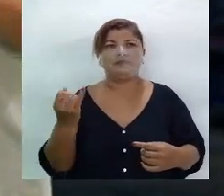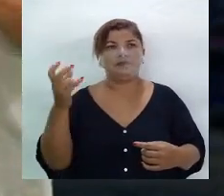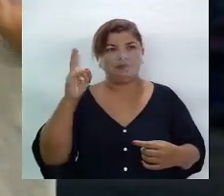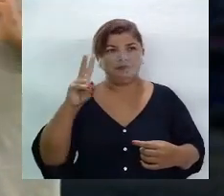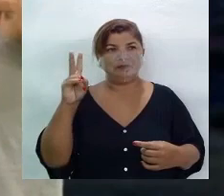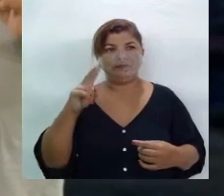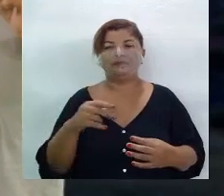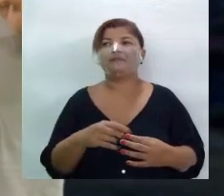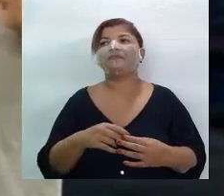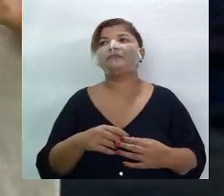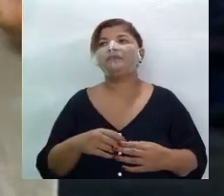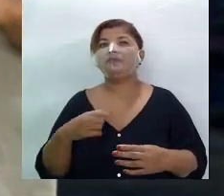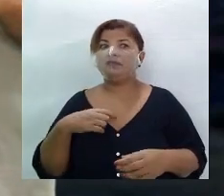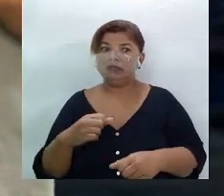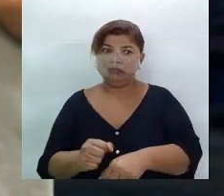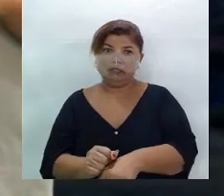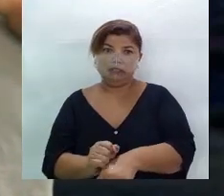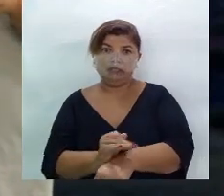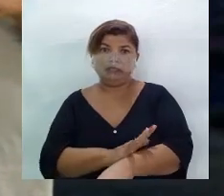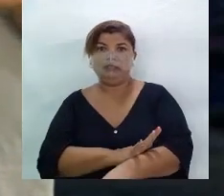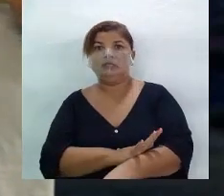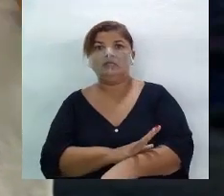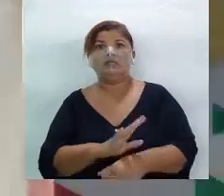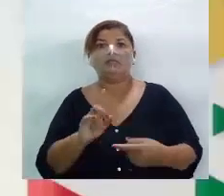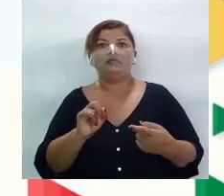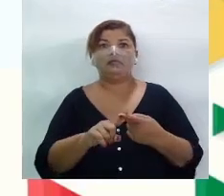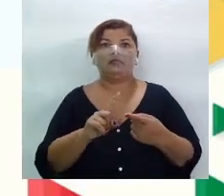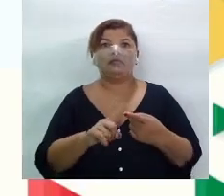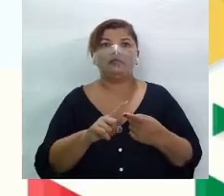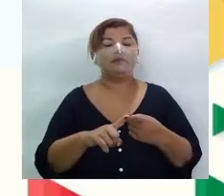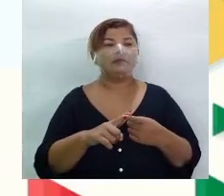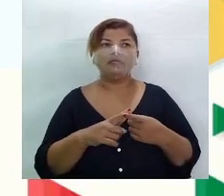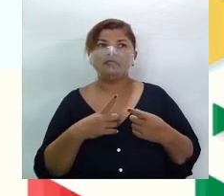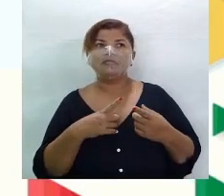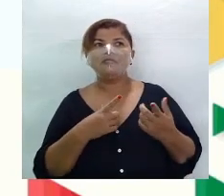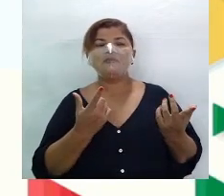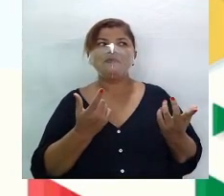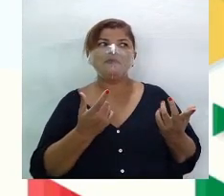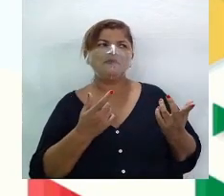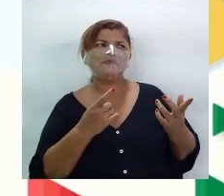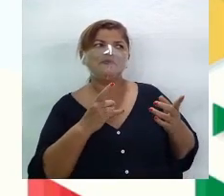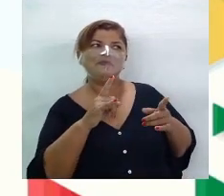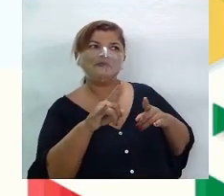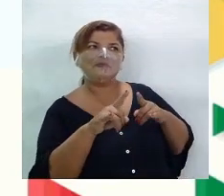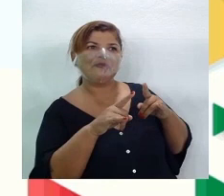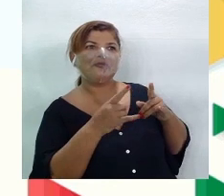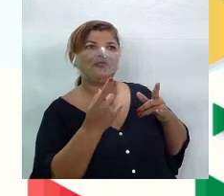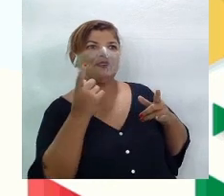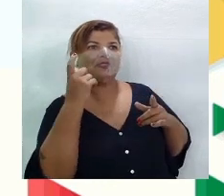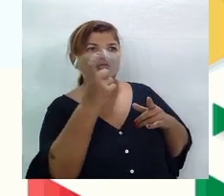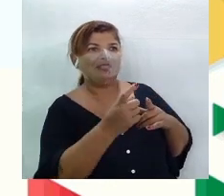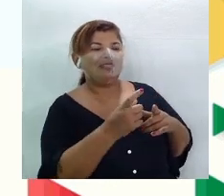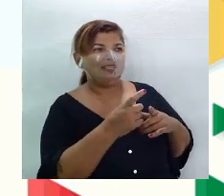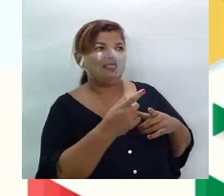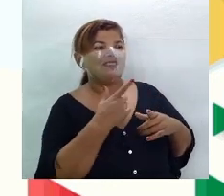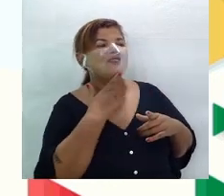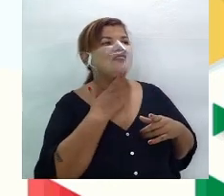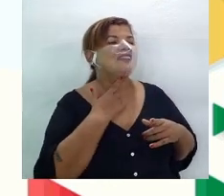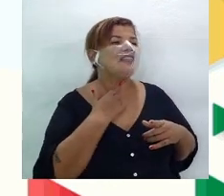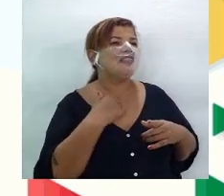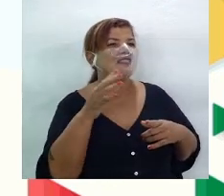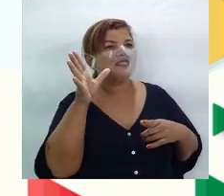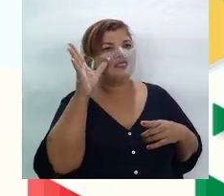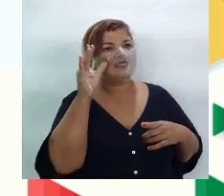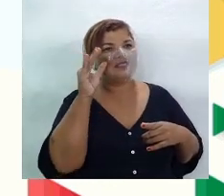Agora, arrepia e parece ao mesmo tempo cativar, né? Porque assim, existe um circuito, né, em que as